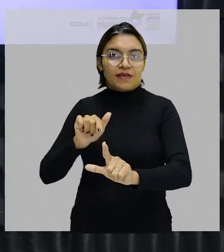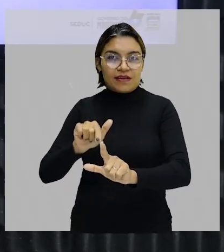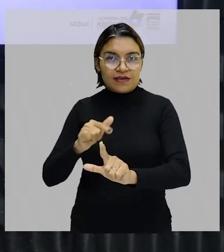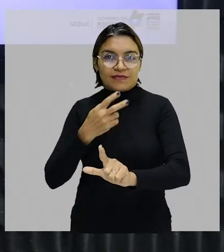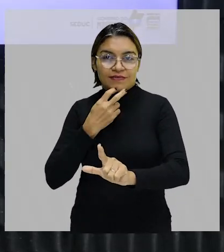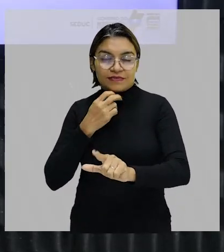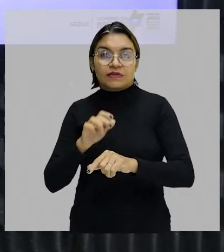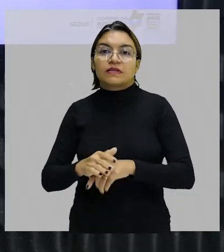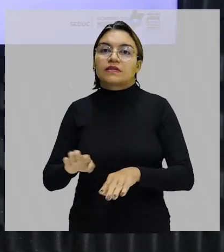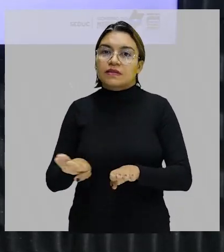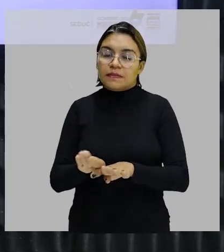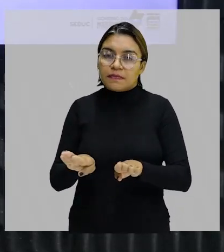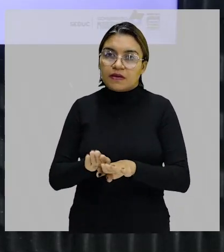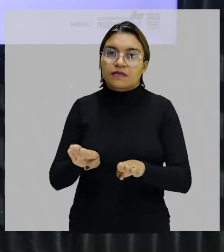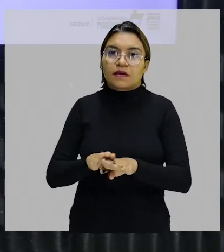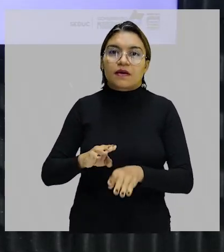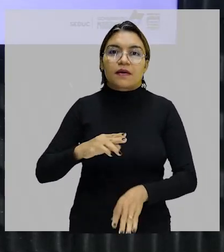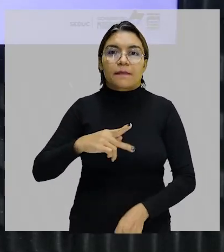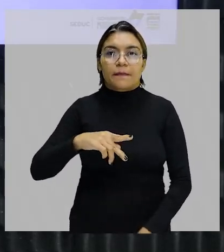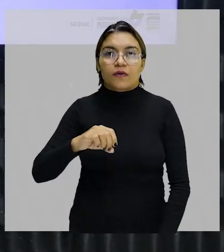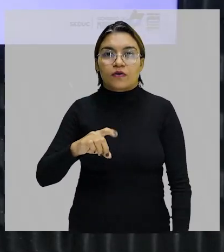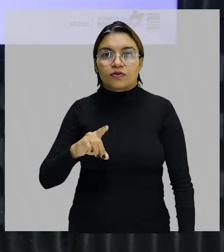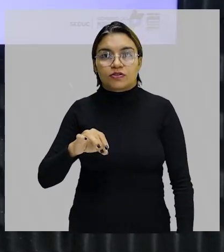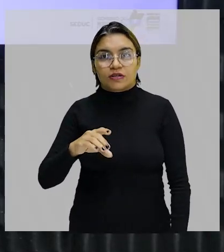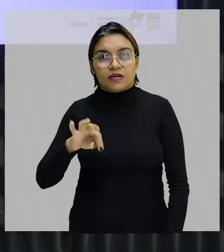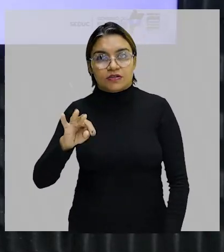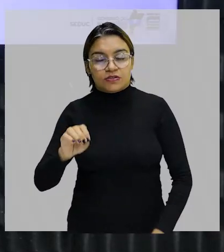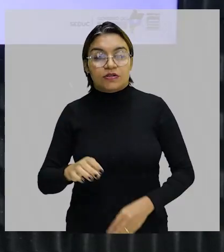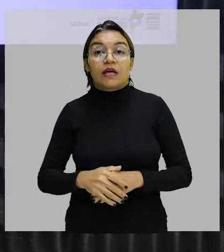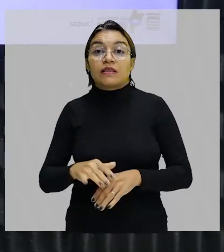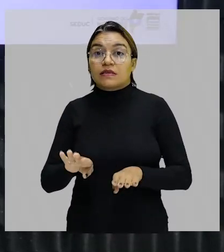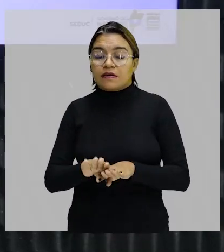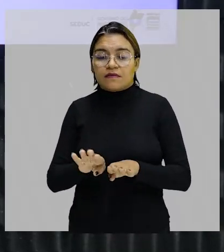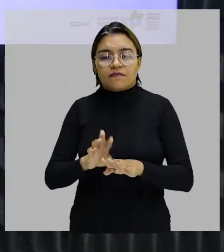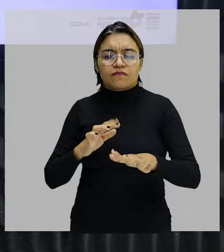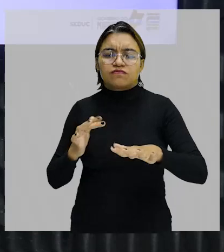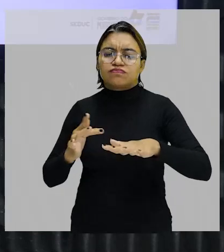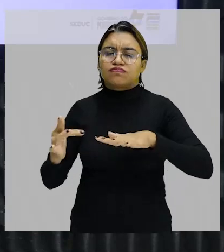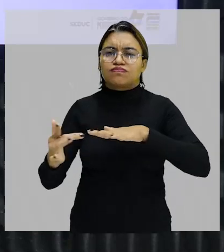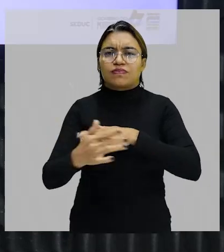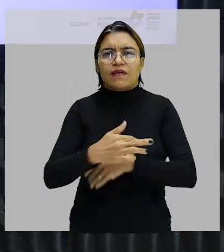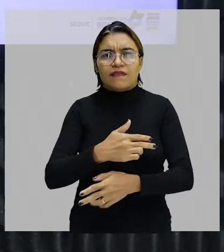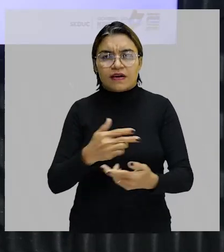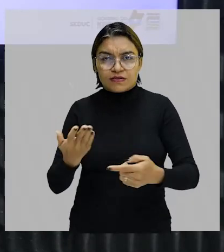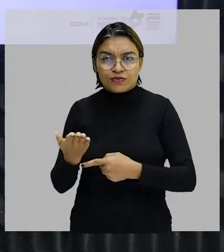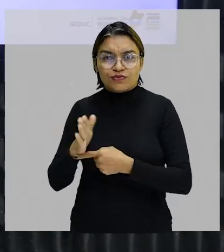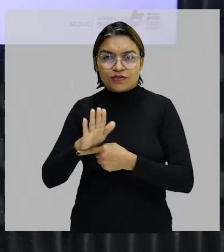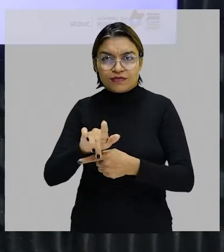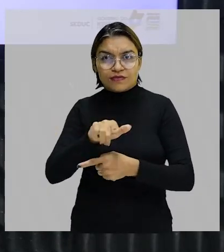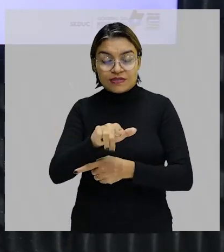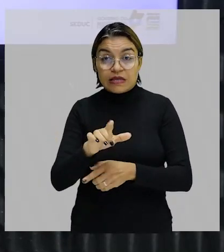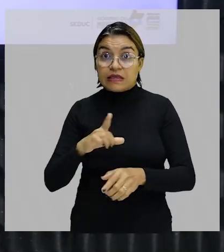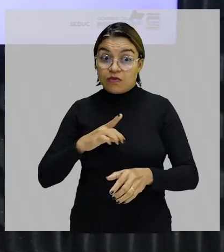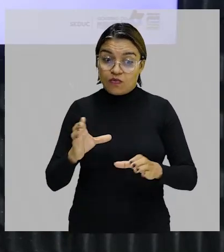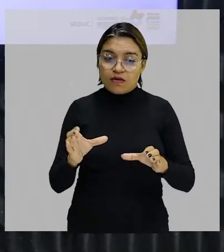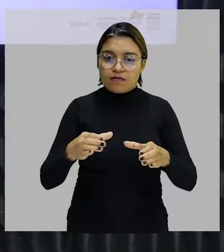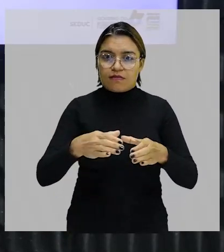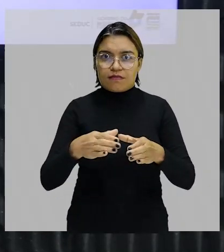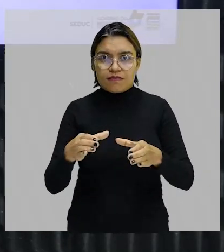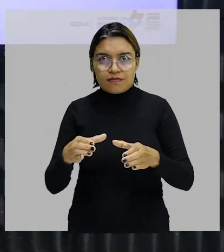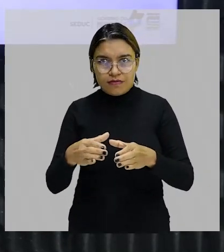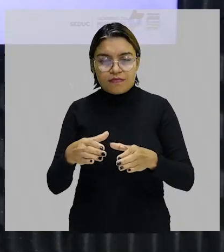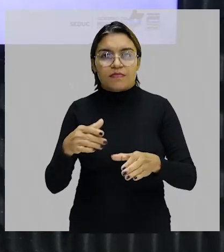nossos podcasts, tá? Pela Rádio Timbira. Então estamos em todas as mídias aí para poder te ajudar. Tem toda uma equipe de todas